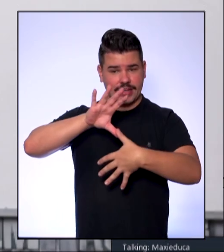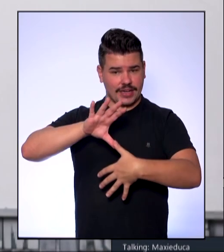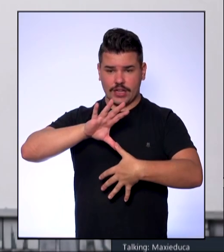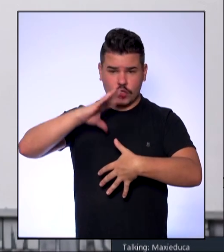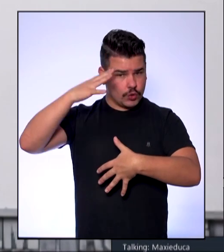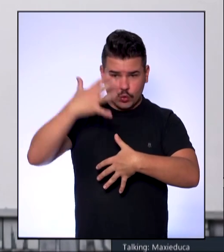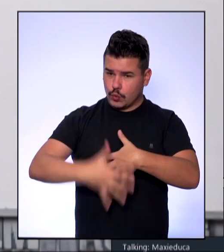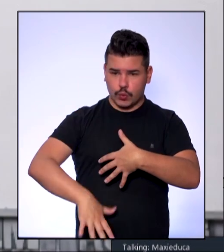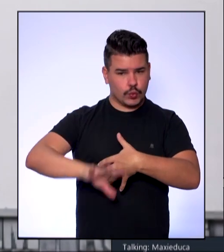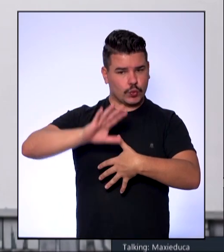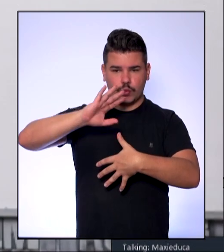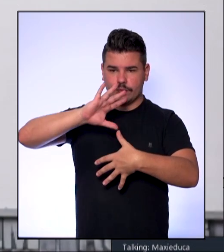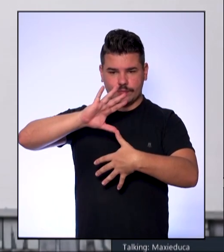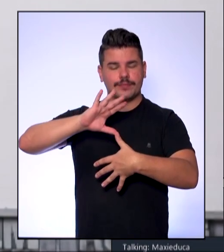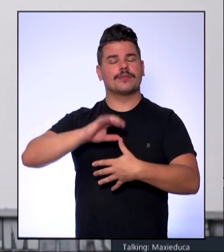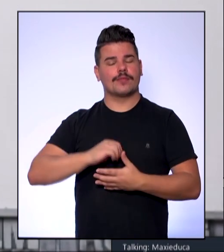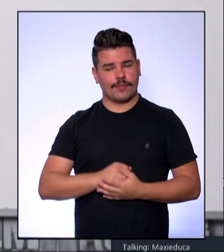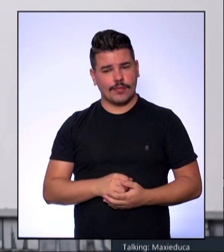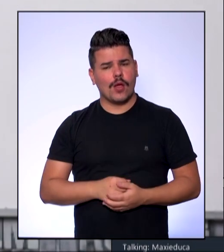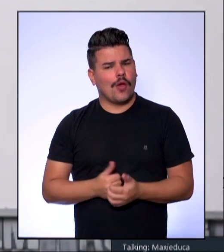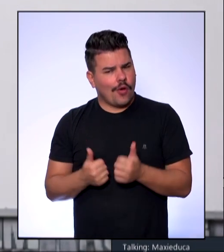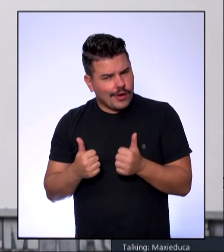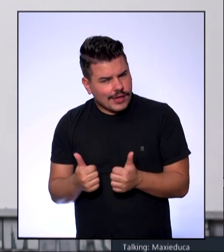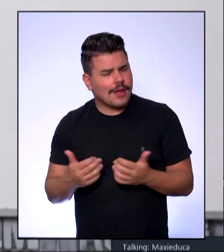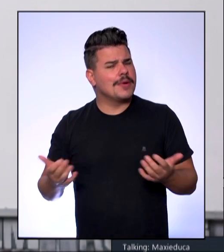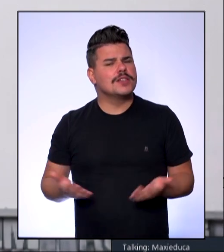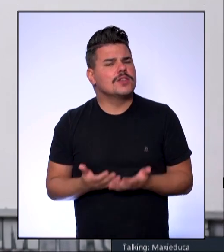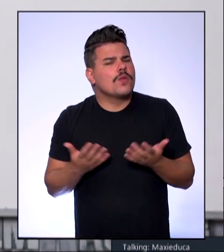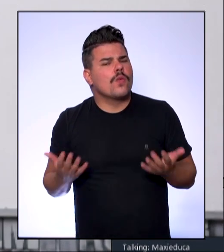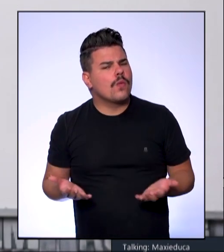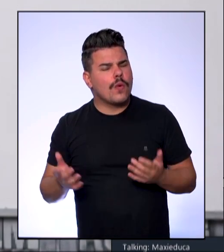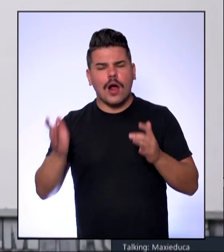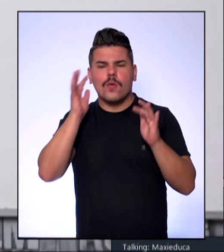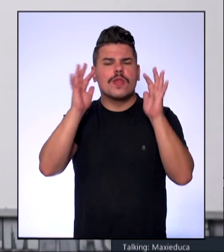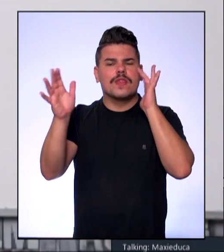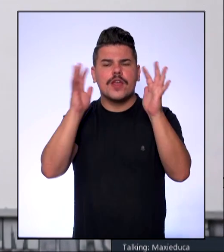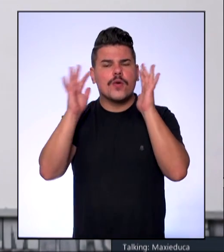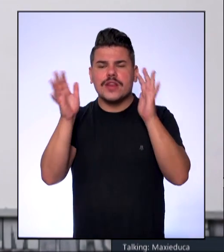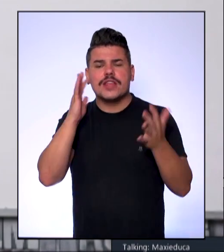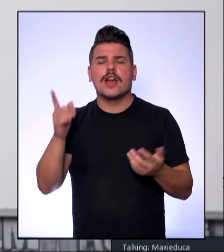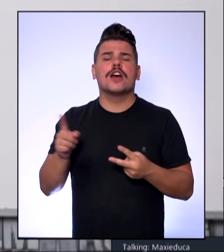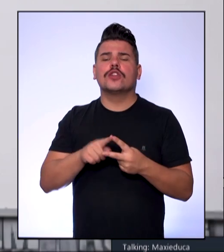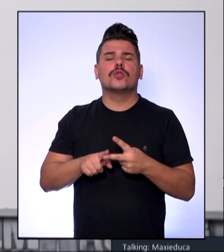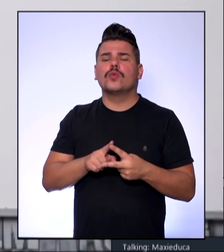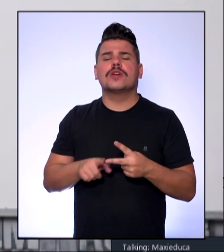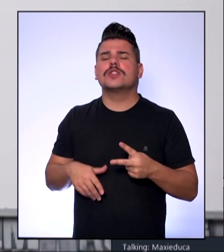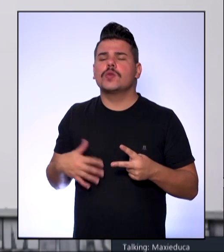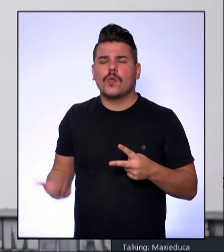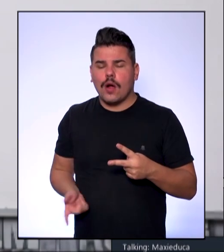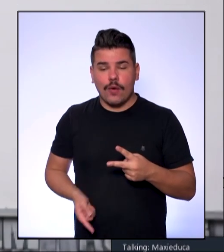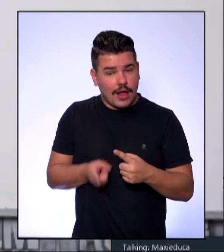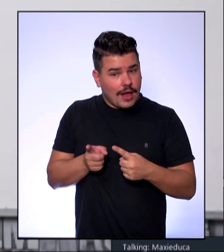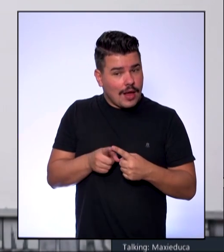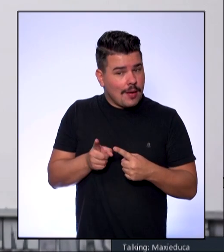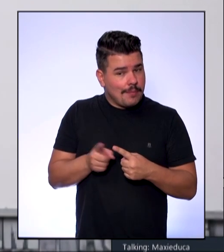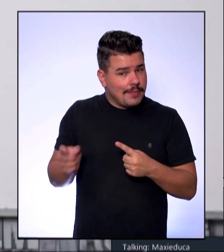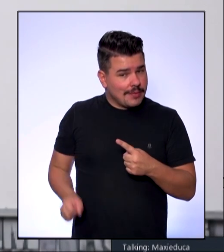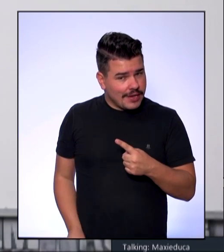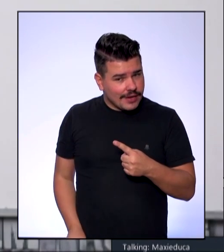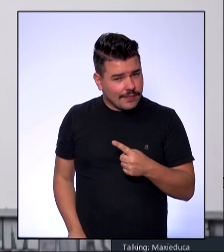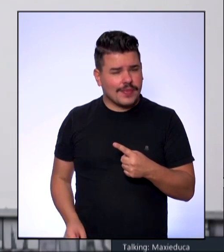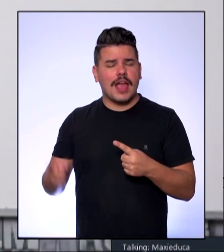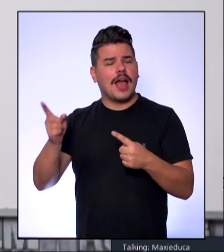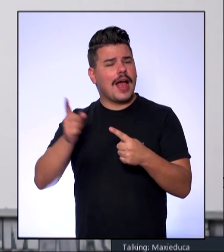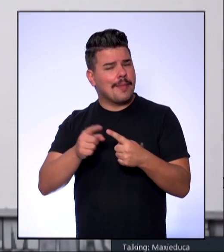totalidade. Tá, beleza, professor. Quais são essas teorias? Tá? Primeira teoria. Nós